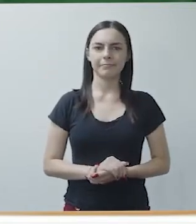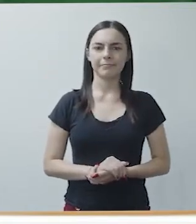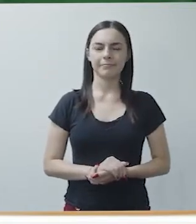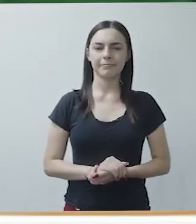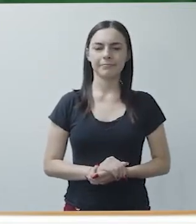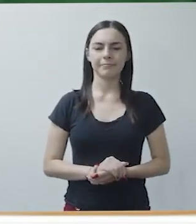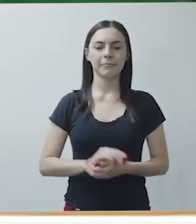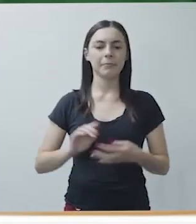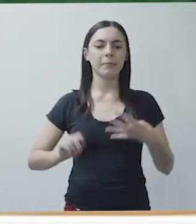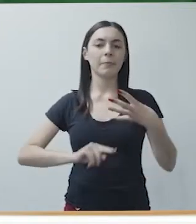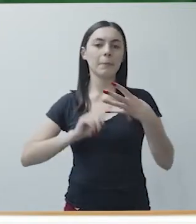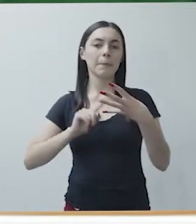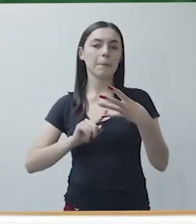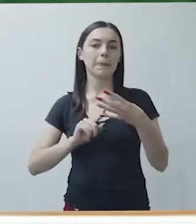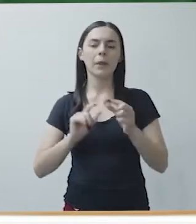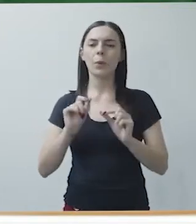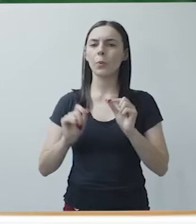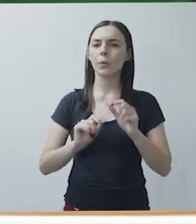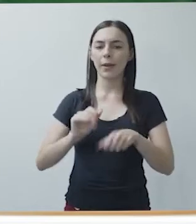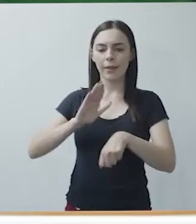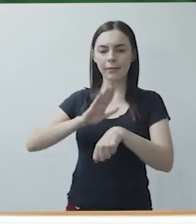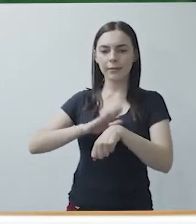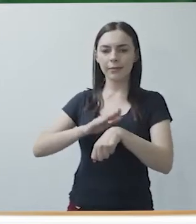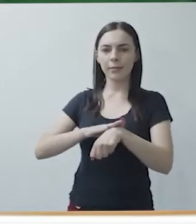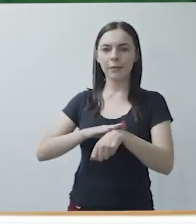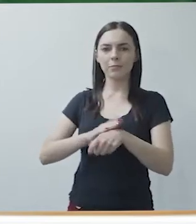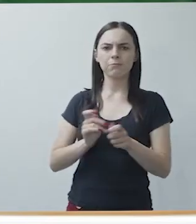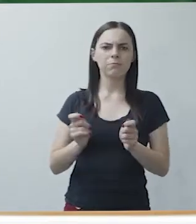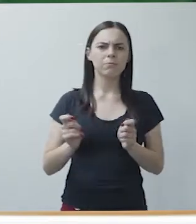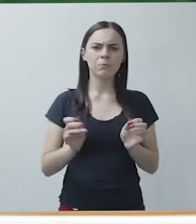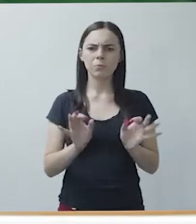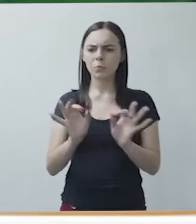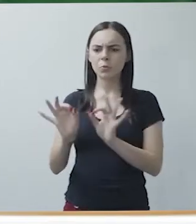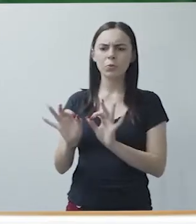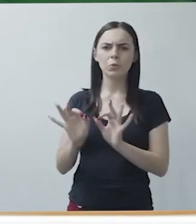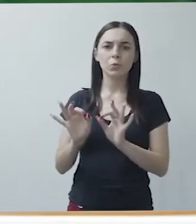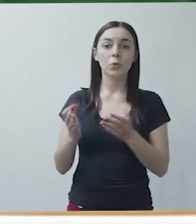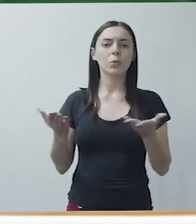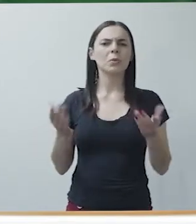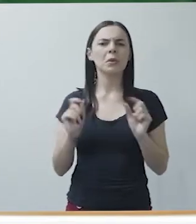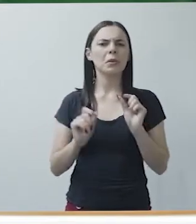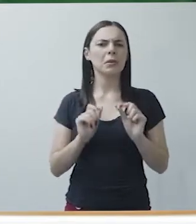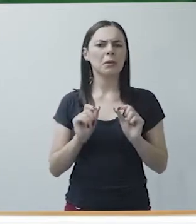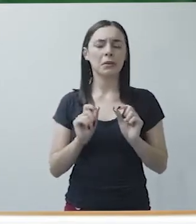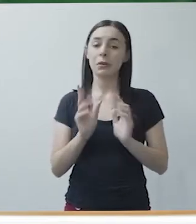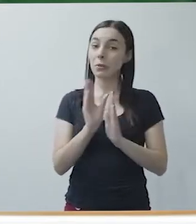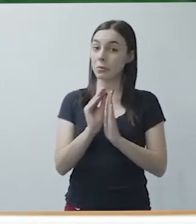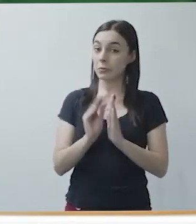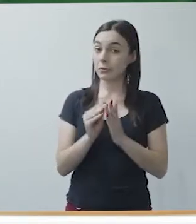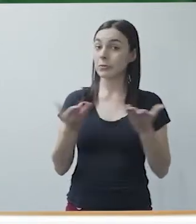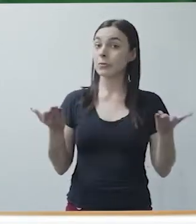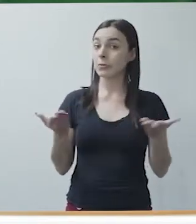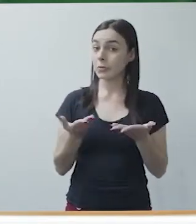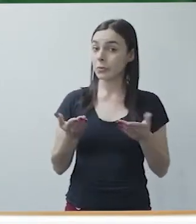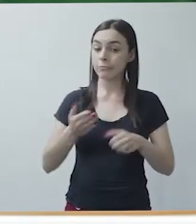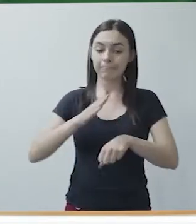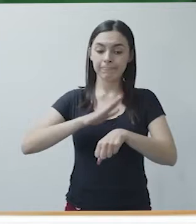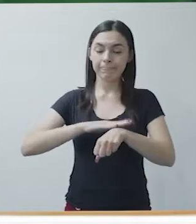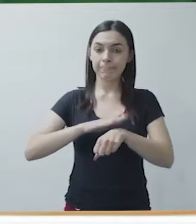Também hoje vamos ver sobre medida de tempo. O que será que é isso? Esse é o nosso conteúdo de hoje, medida de